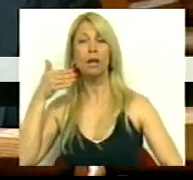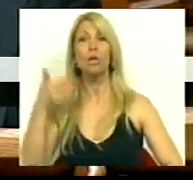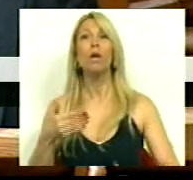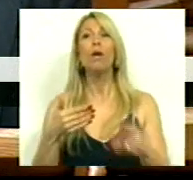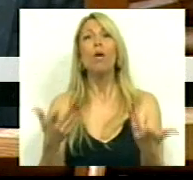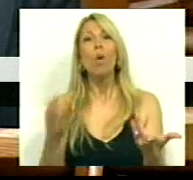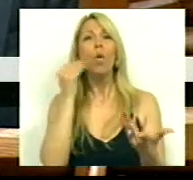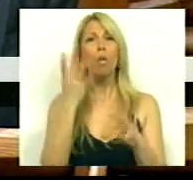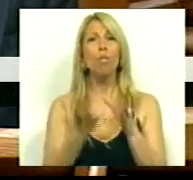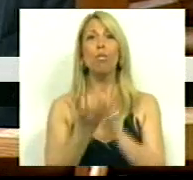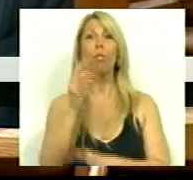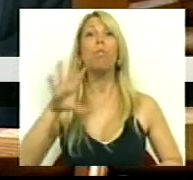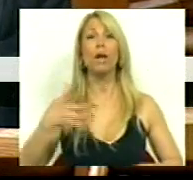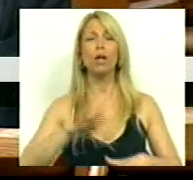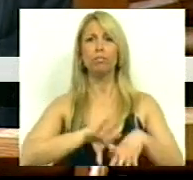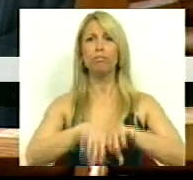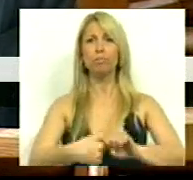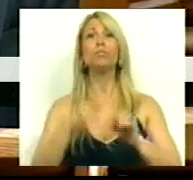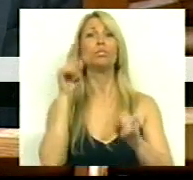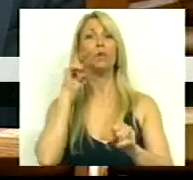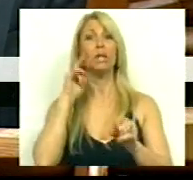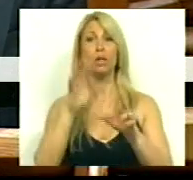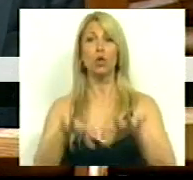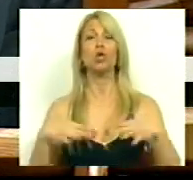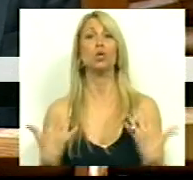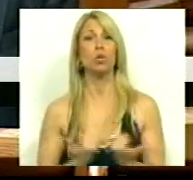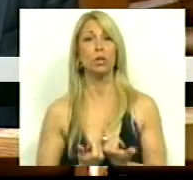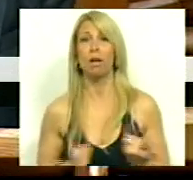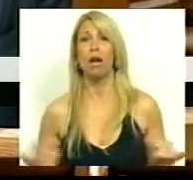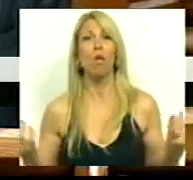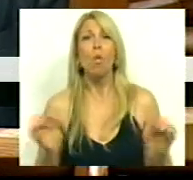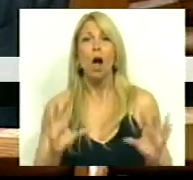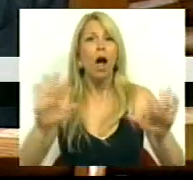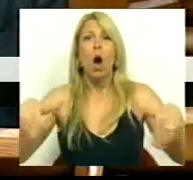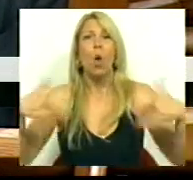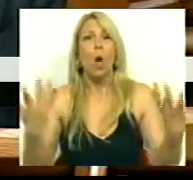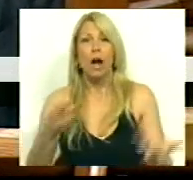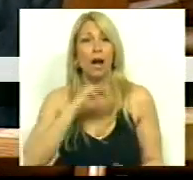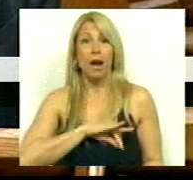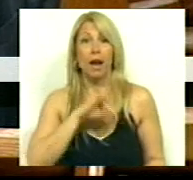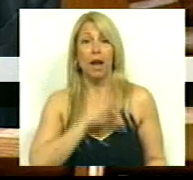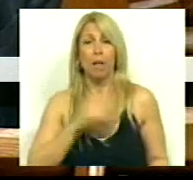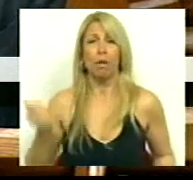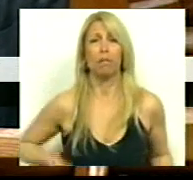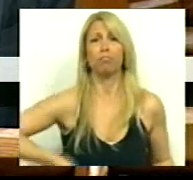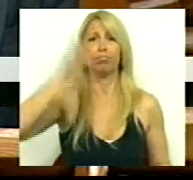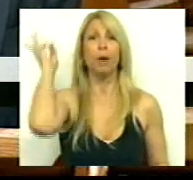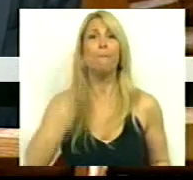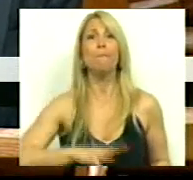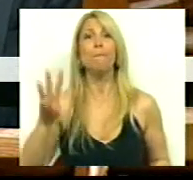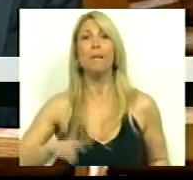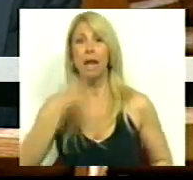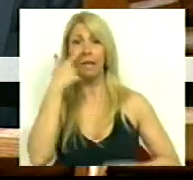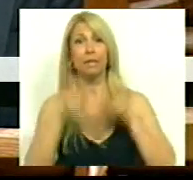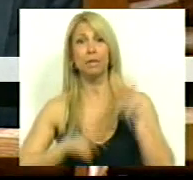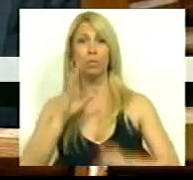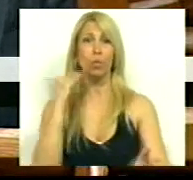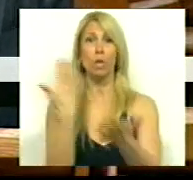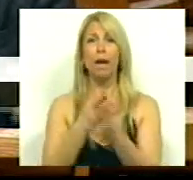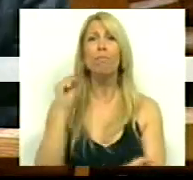recupera o país destruindo a proteção social e deixando sem qualquer rendimento centenas de milhares de pessoas,